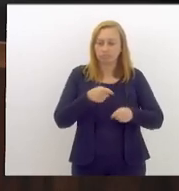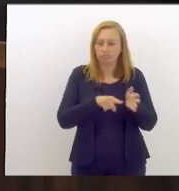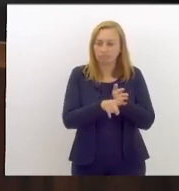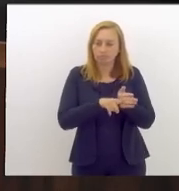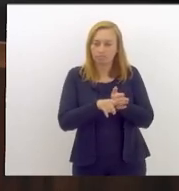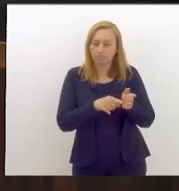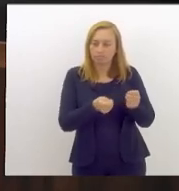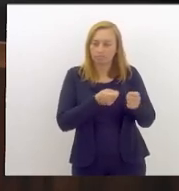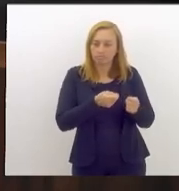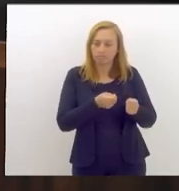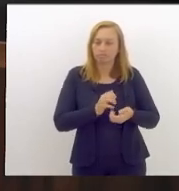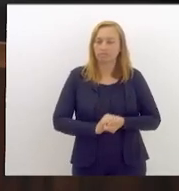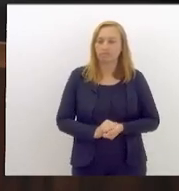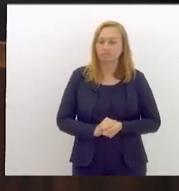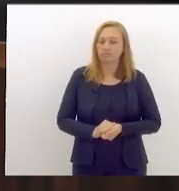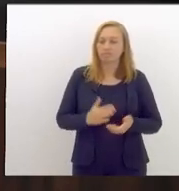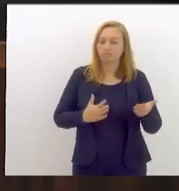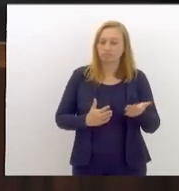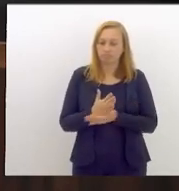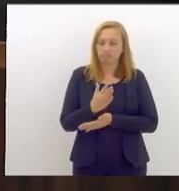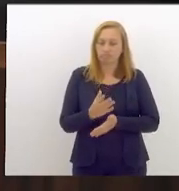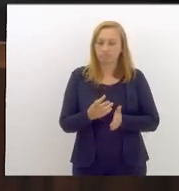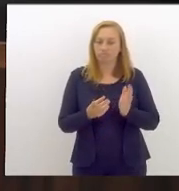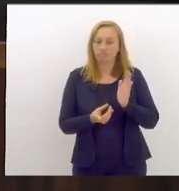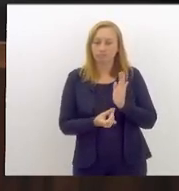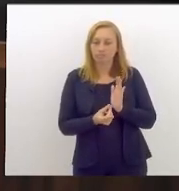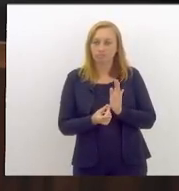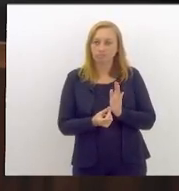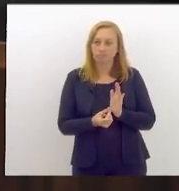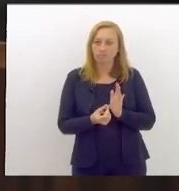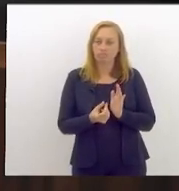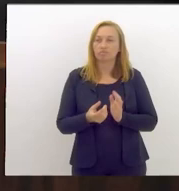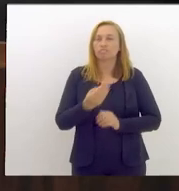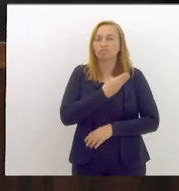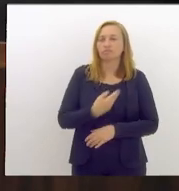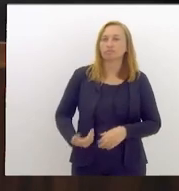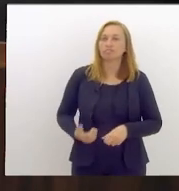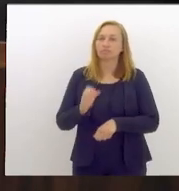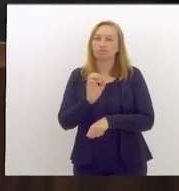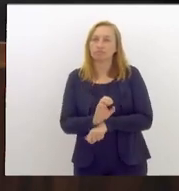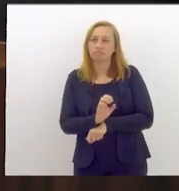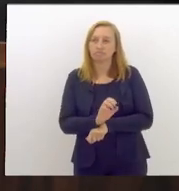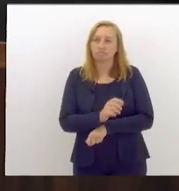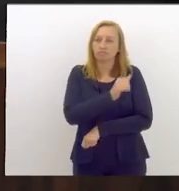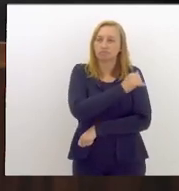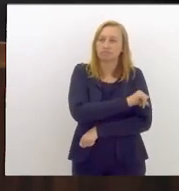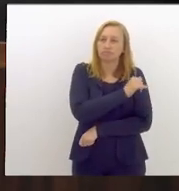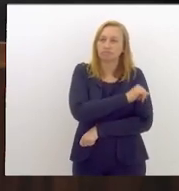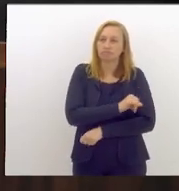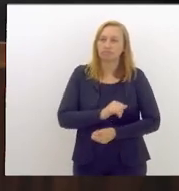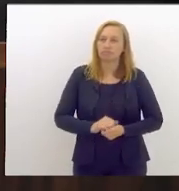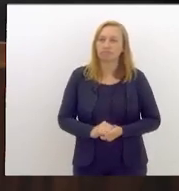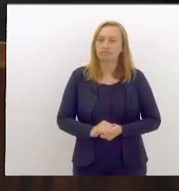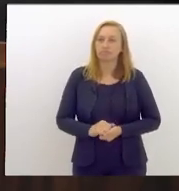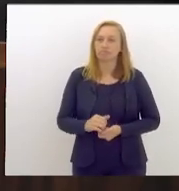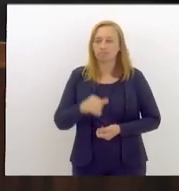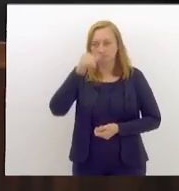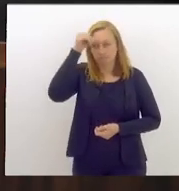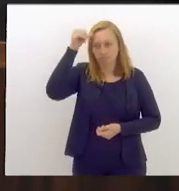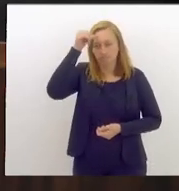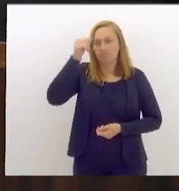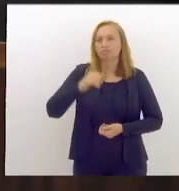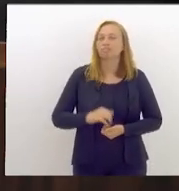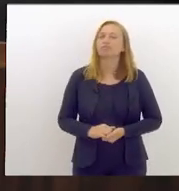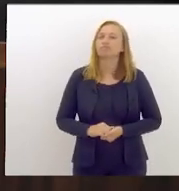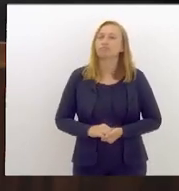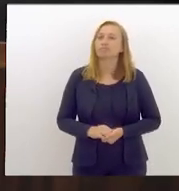financeira e controle ficam aprovadas as contas de gestão do seu governador do Estado do Rio de Janeiro Cláudio Bonfim